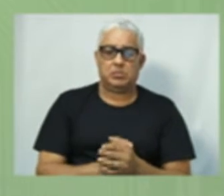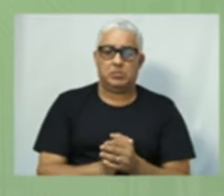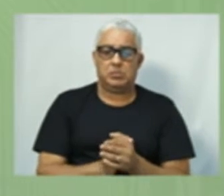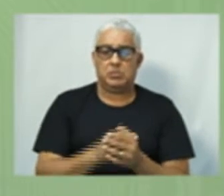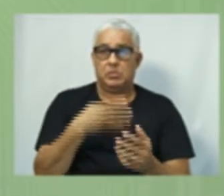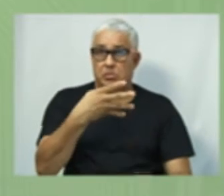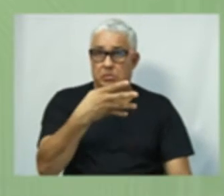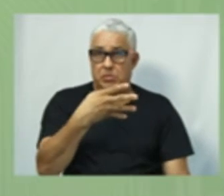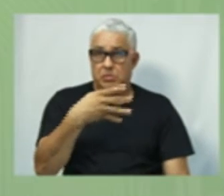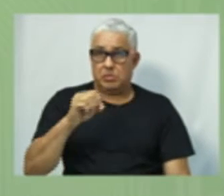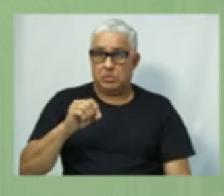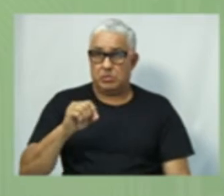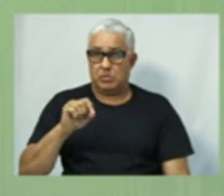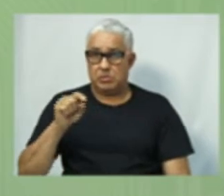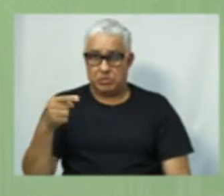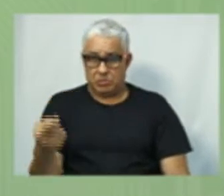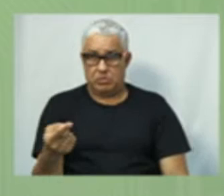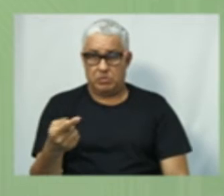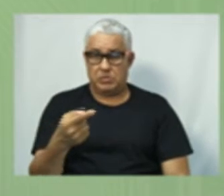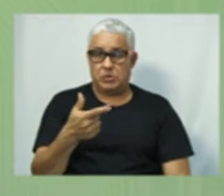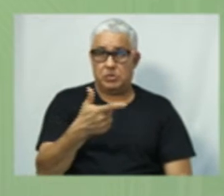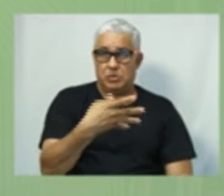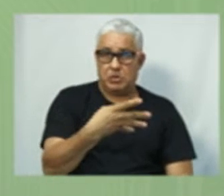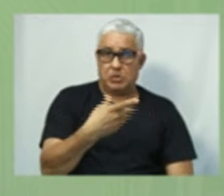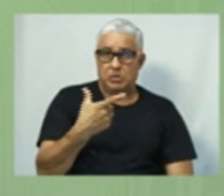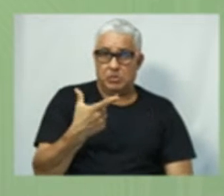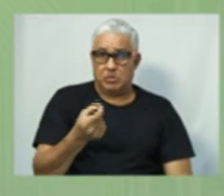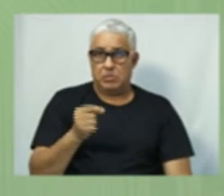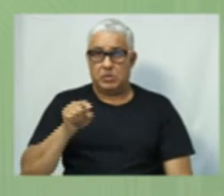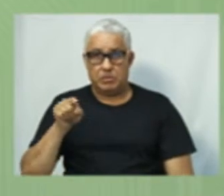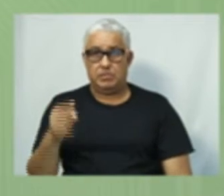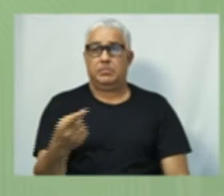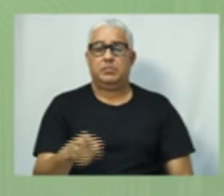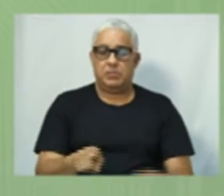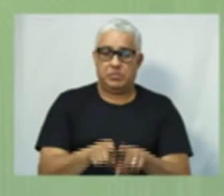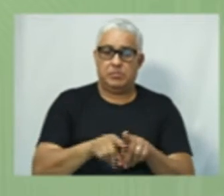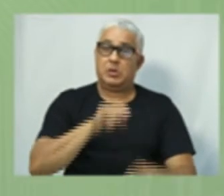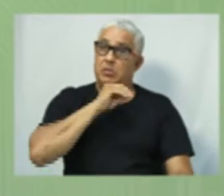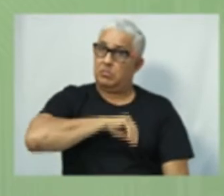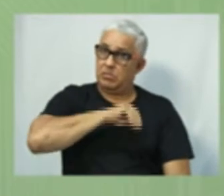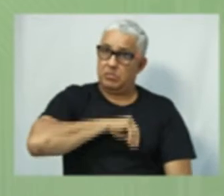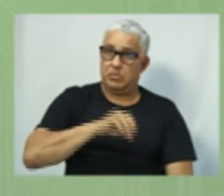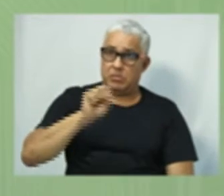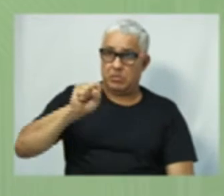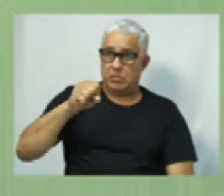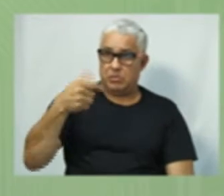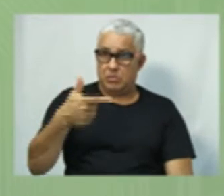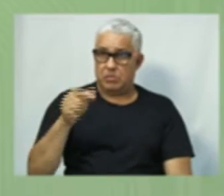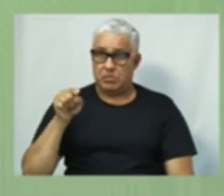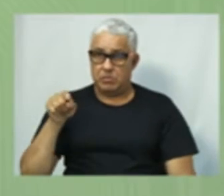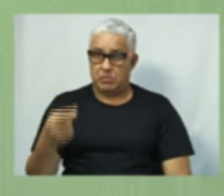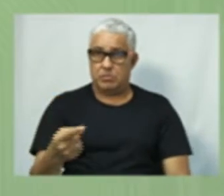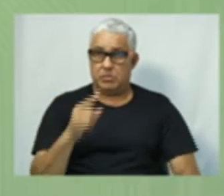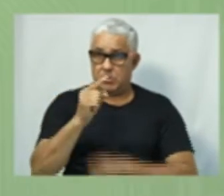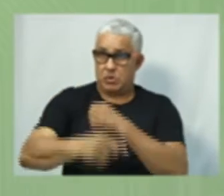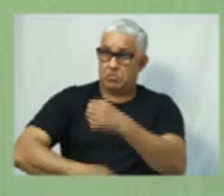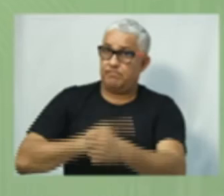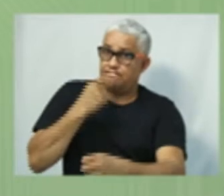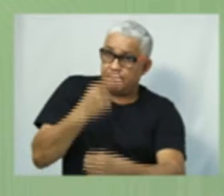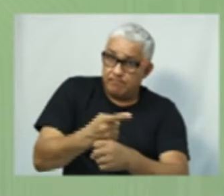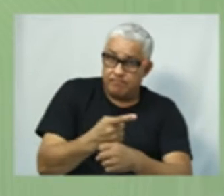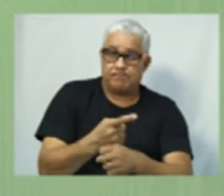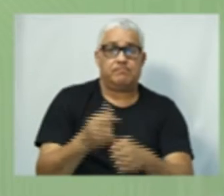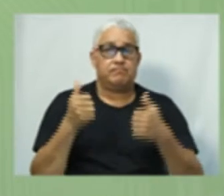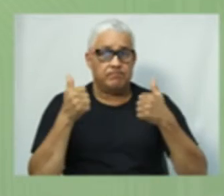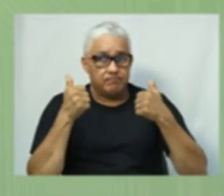mil. E a folha de pagamento, 82 mil anual, ok?